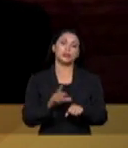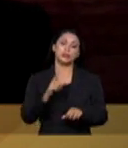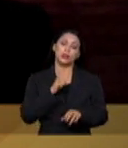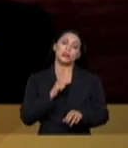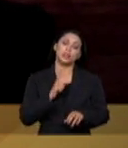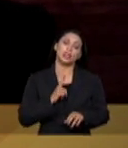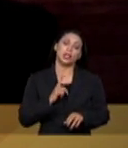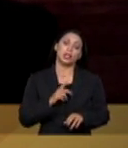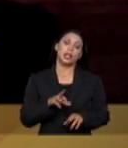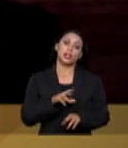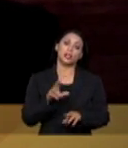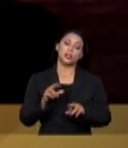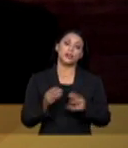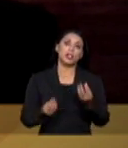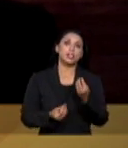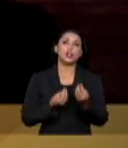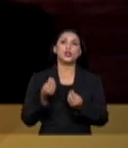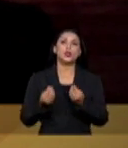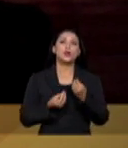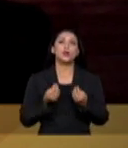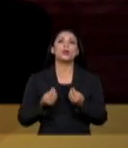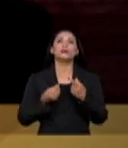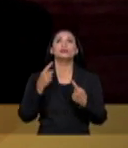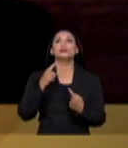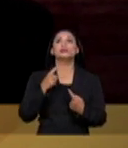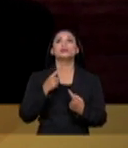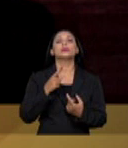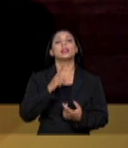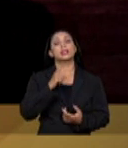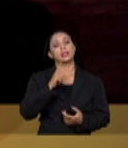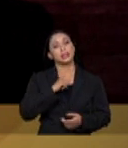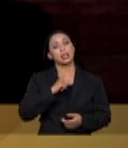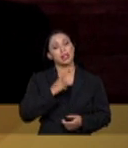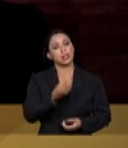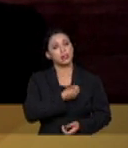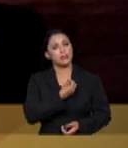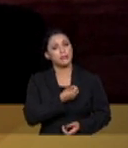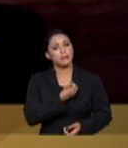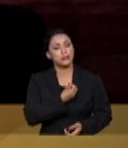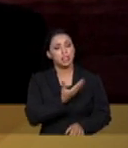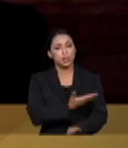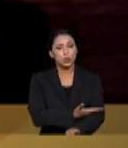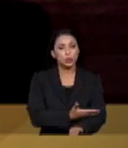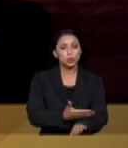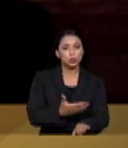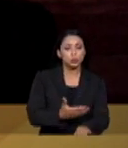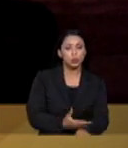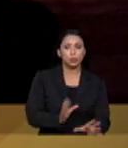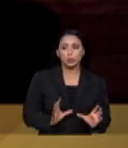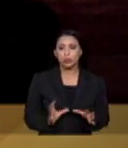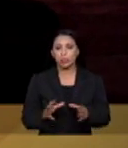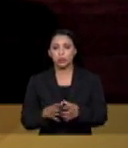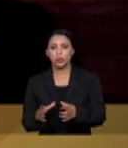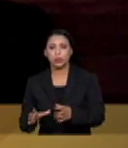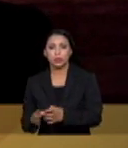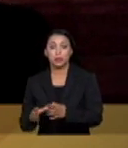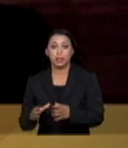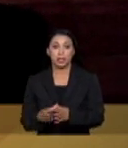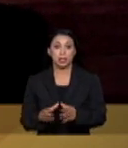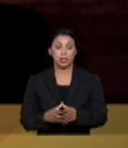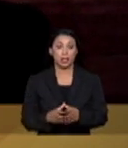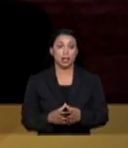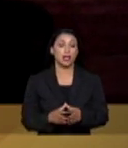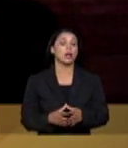compreende a distinção dos modos de vida indígena das várias etnias e comunidade com terras ainda